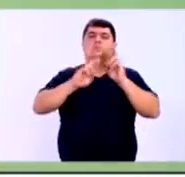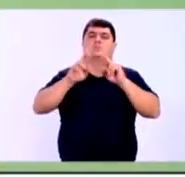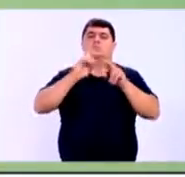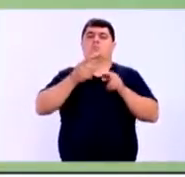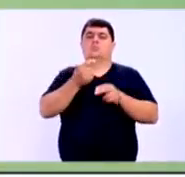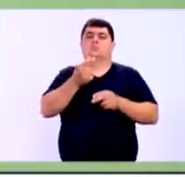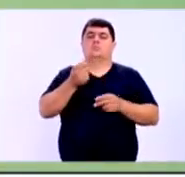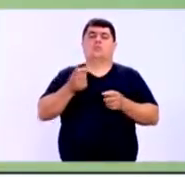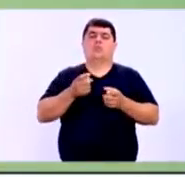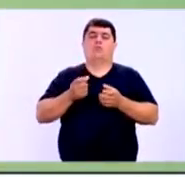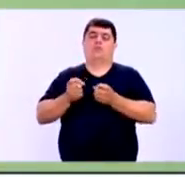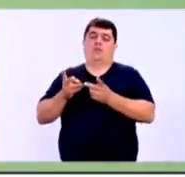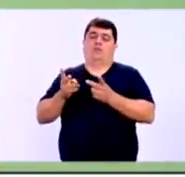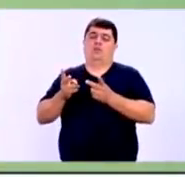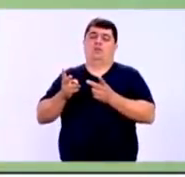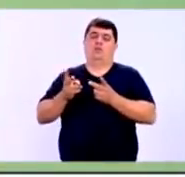venda?